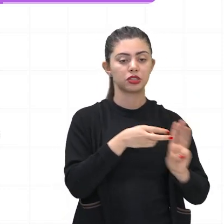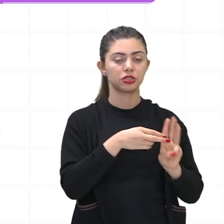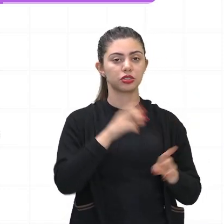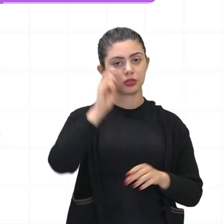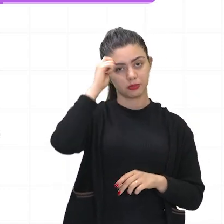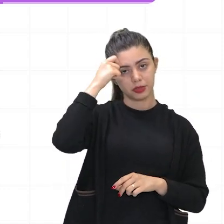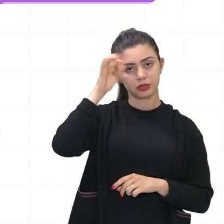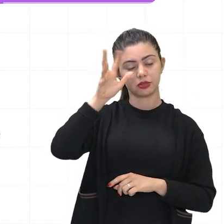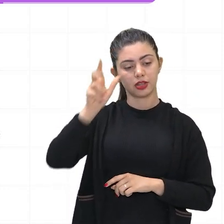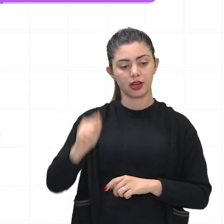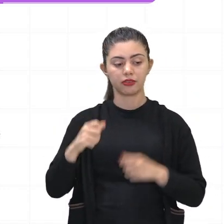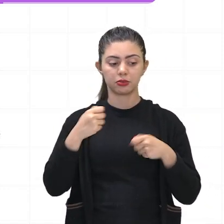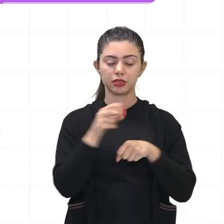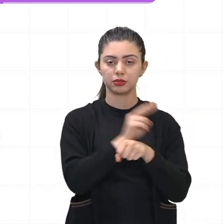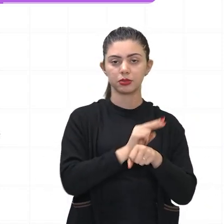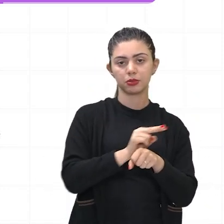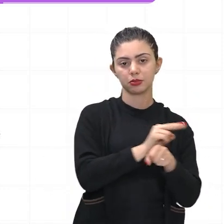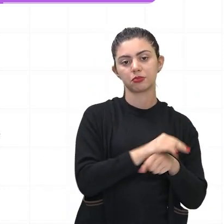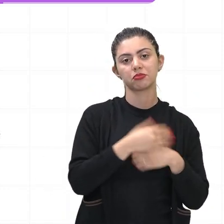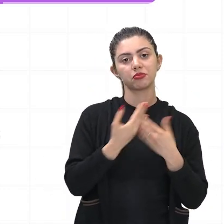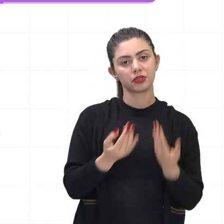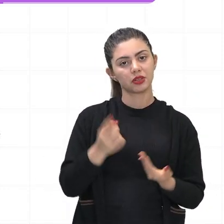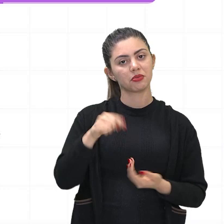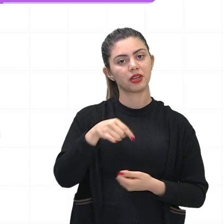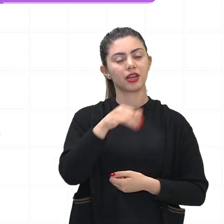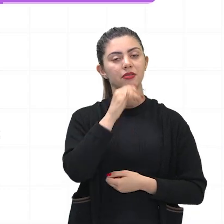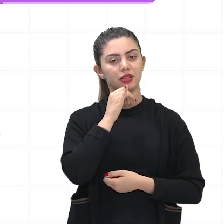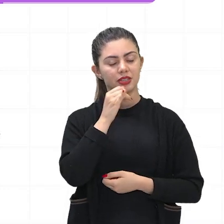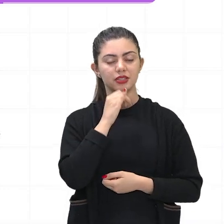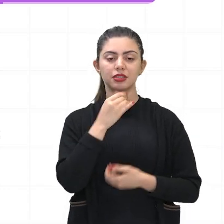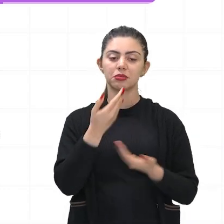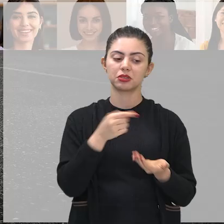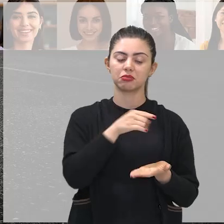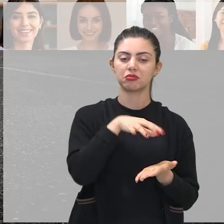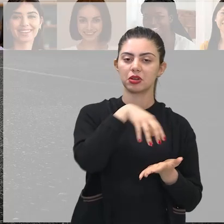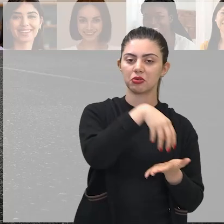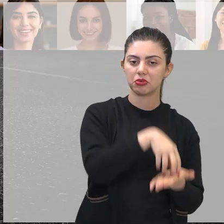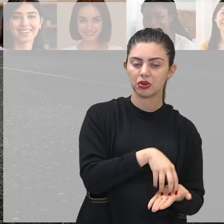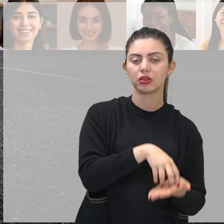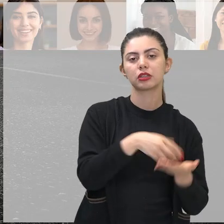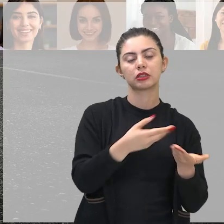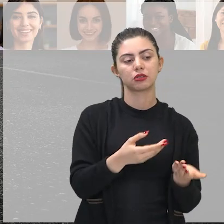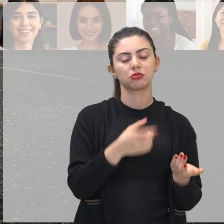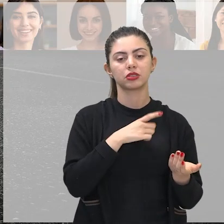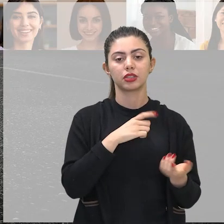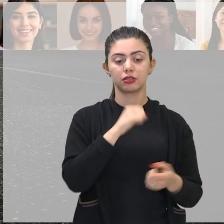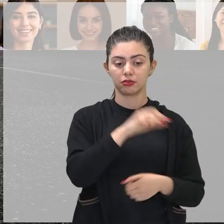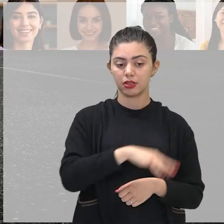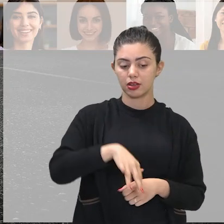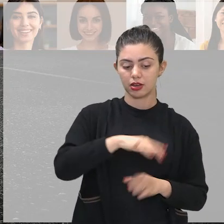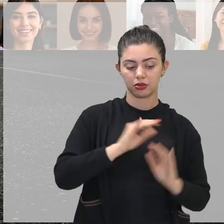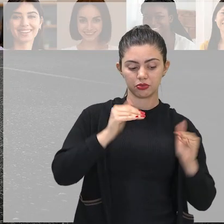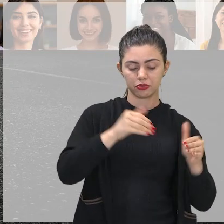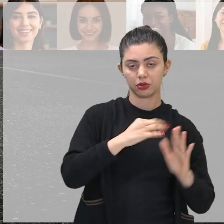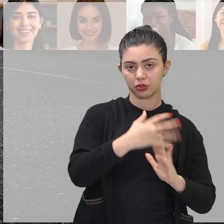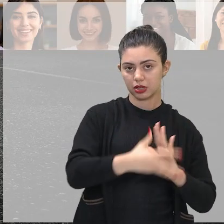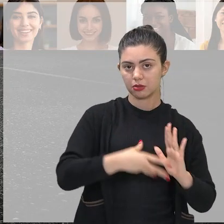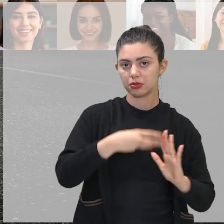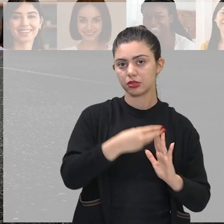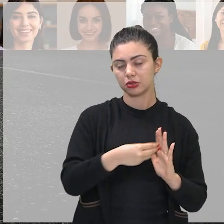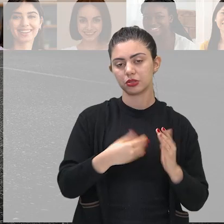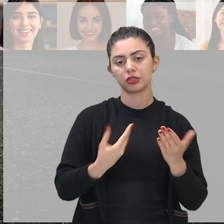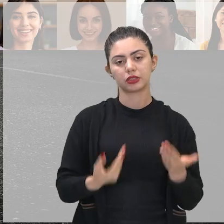região amazônica. Então, esse é um outro exemplo que é a Rede Amazonizar, que está presente aqui na região amazônica,